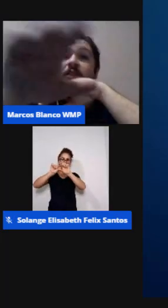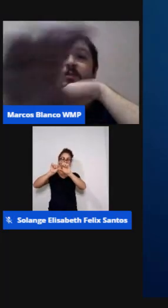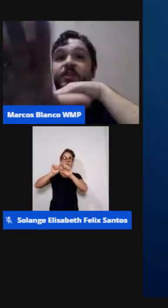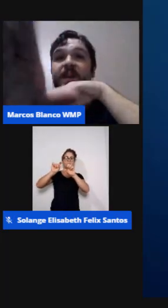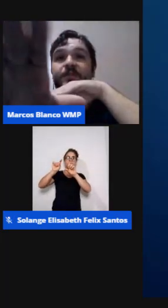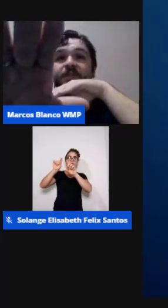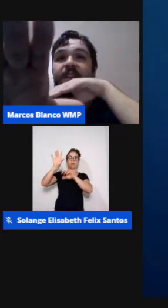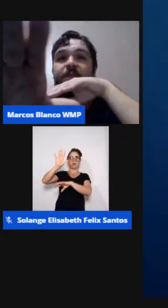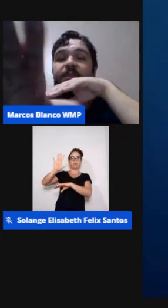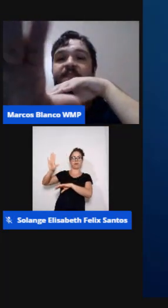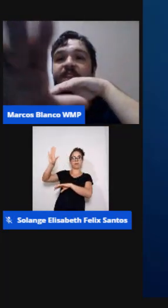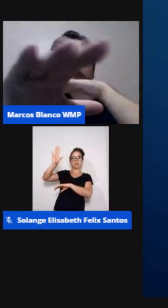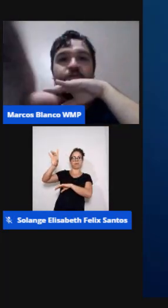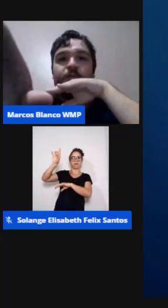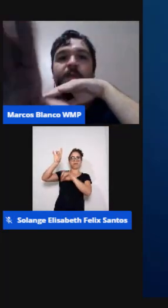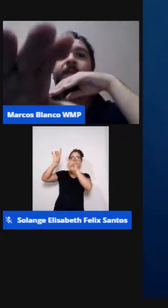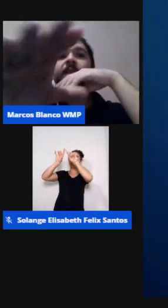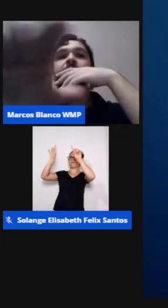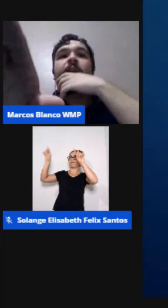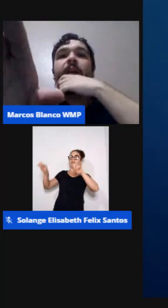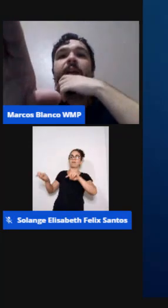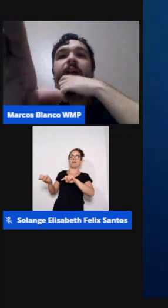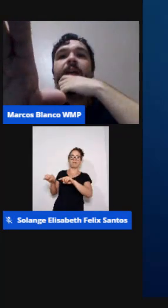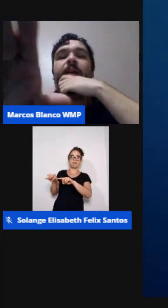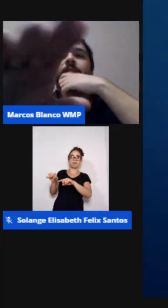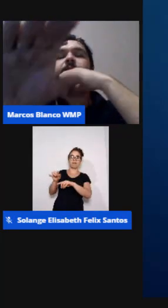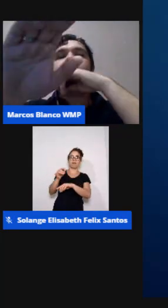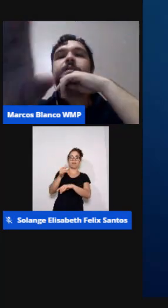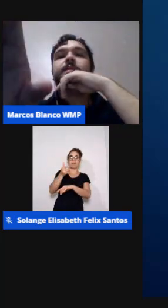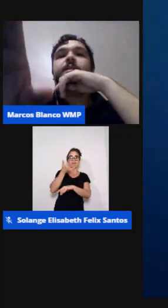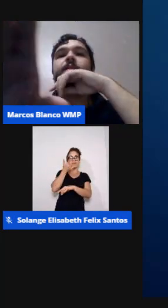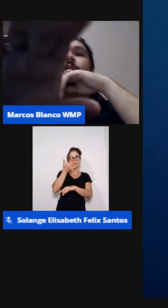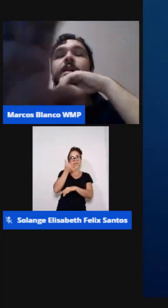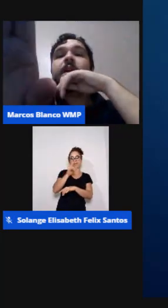Perdão, aqui não é o meu contato não, depois eu passo o contato para vocês, desculpa.